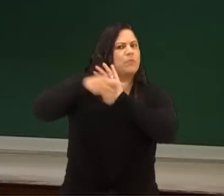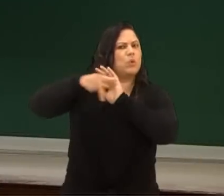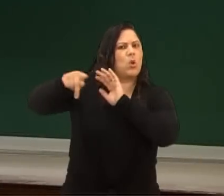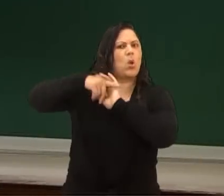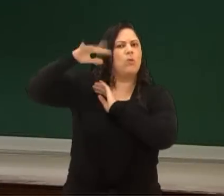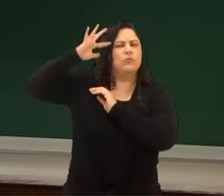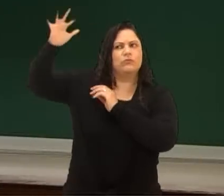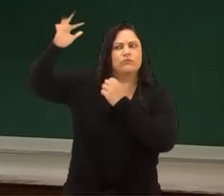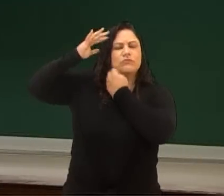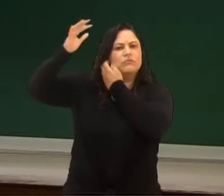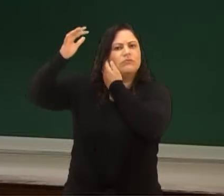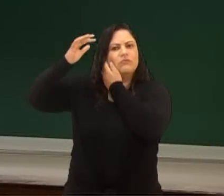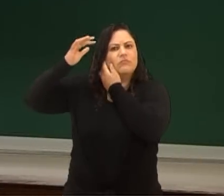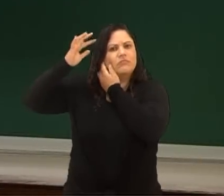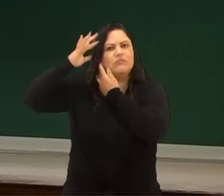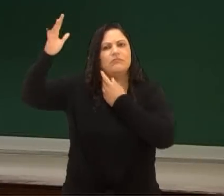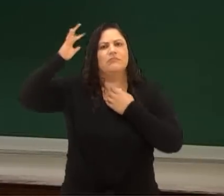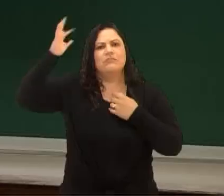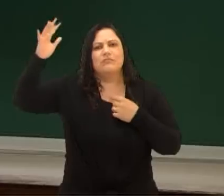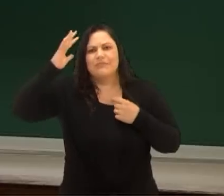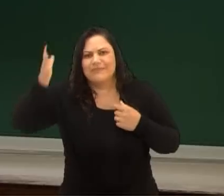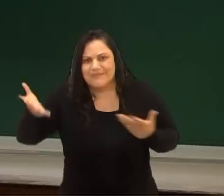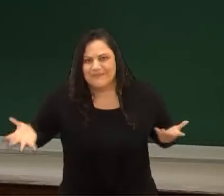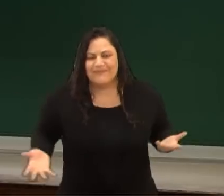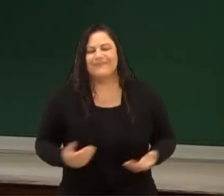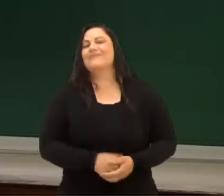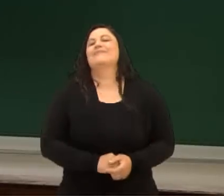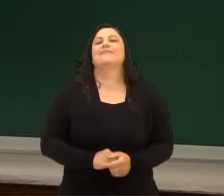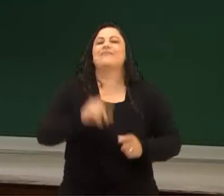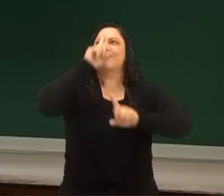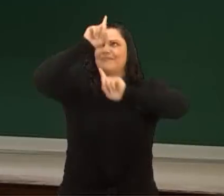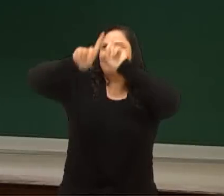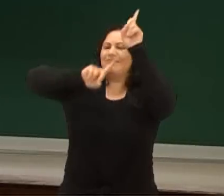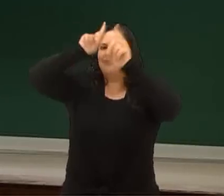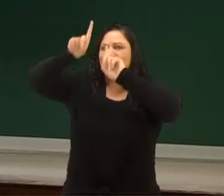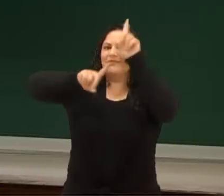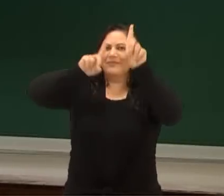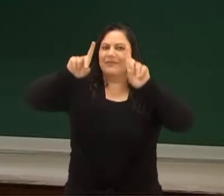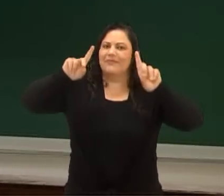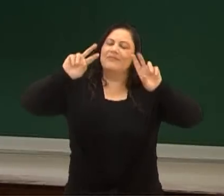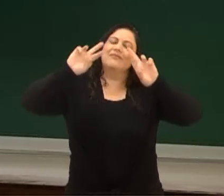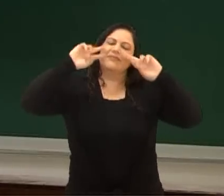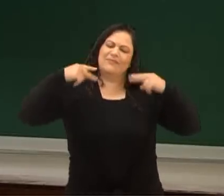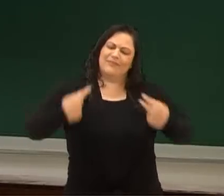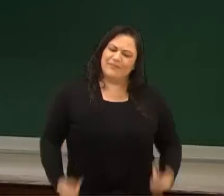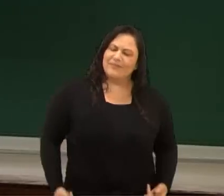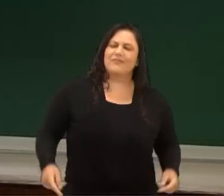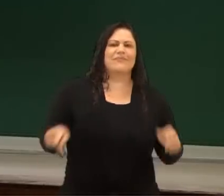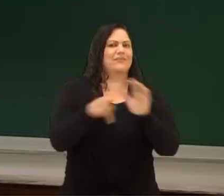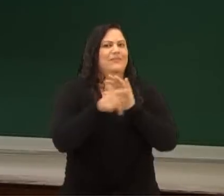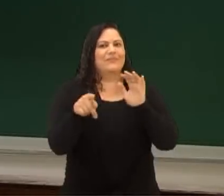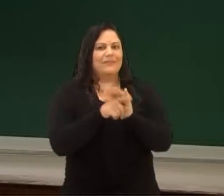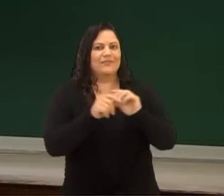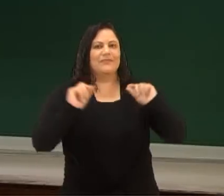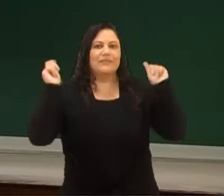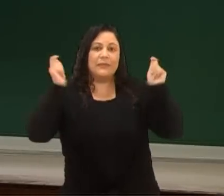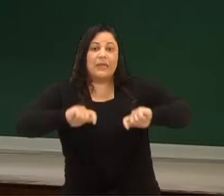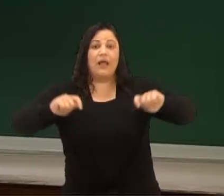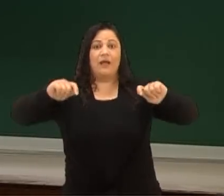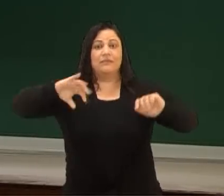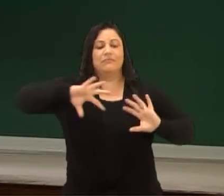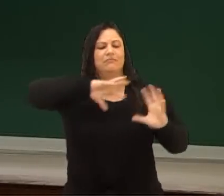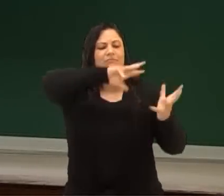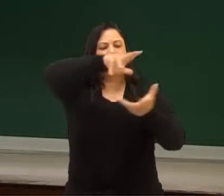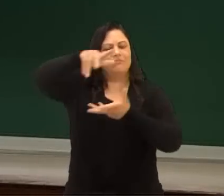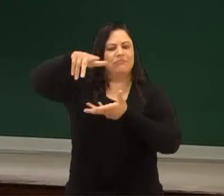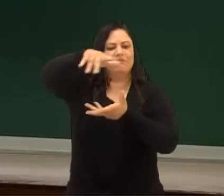foram inventadas pelos seres humanos para melhor se localizar dentro do espaço mundial. E